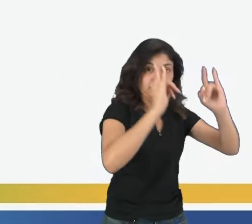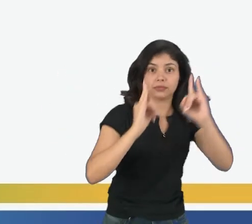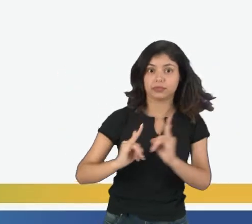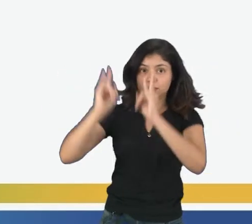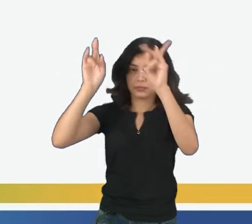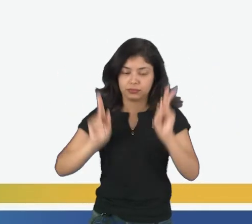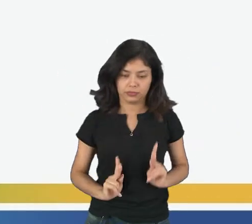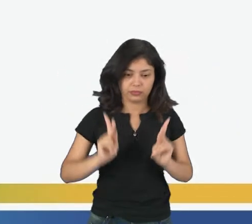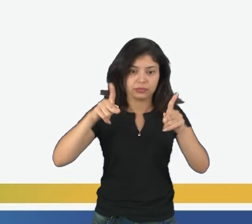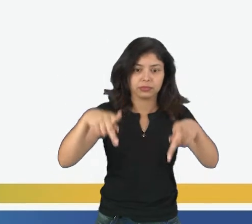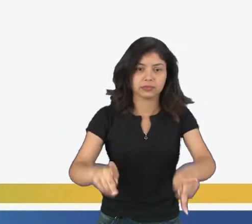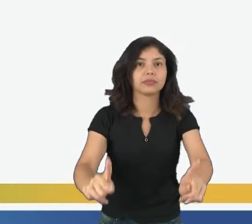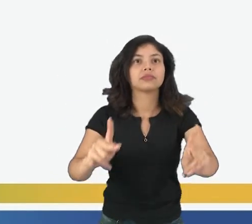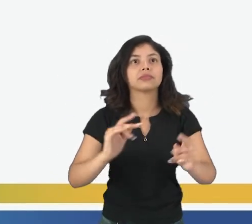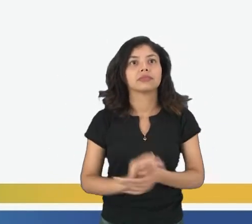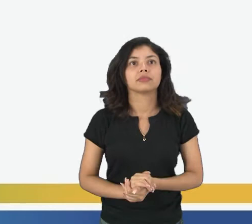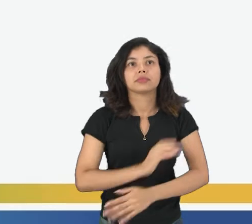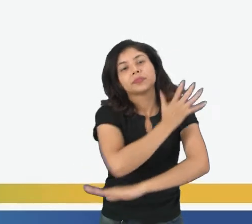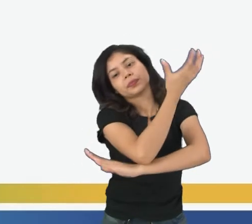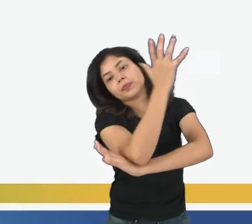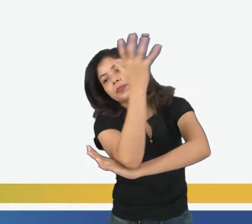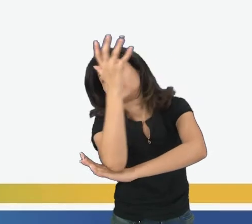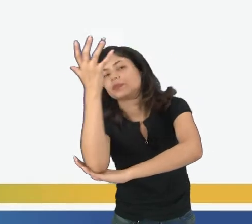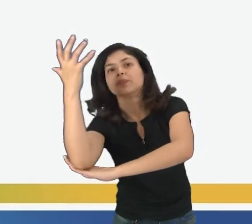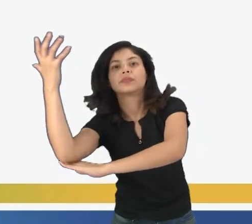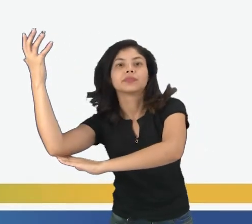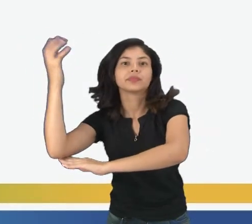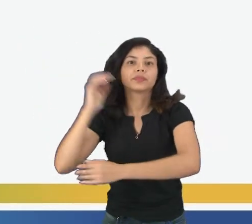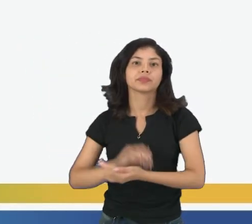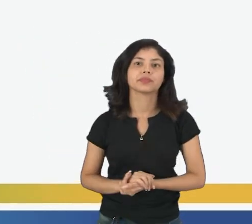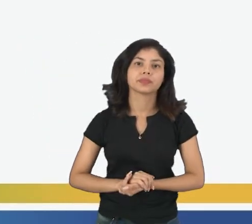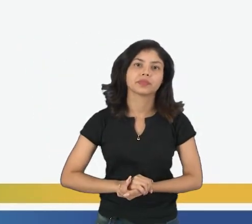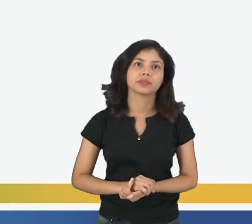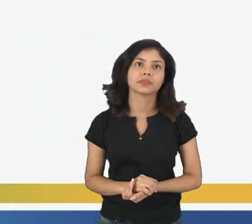pontes, rodovias, plantações,